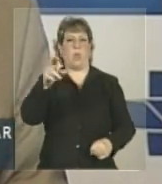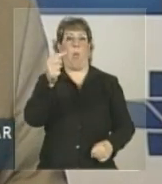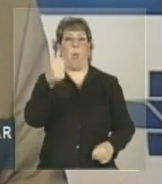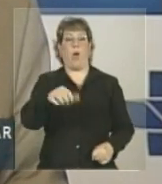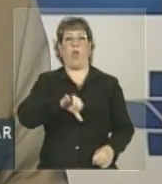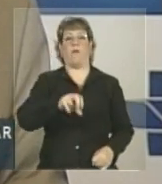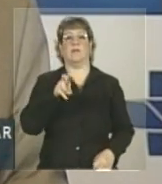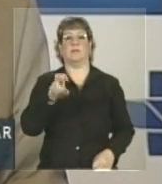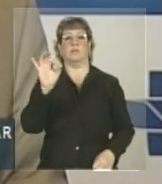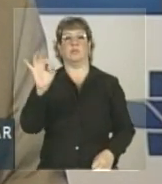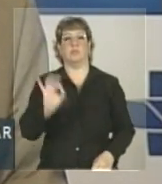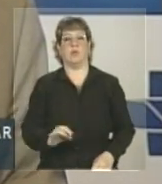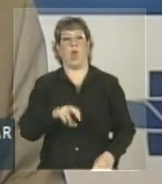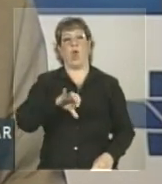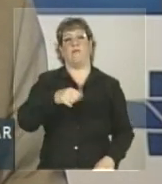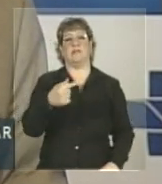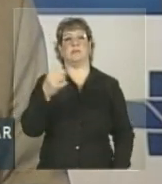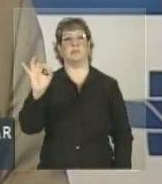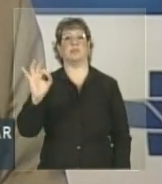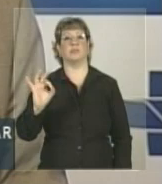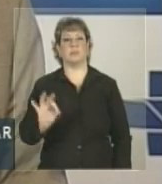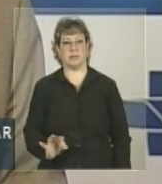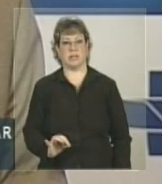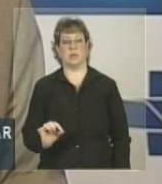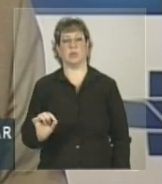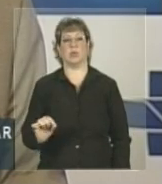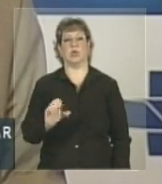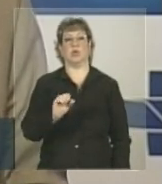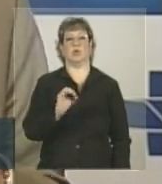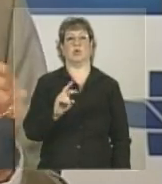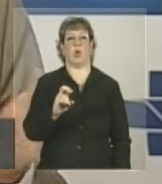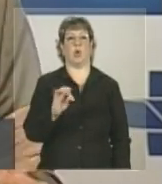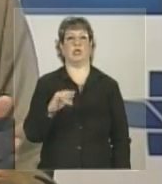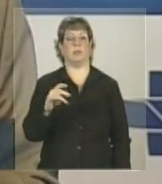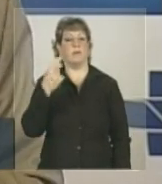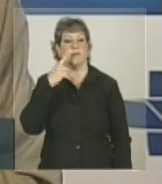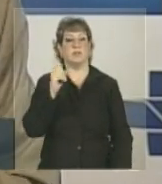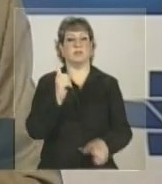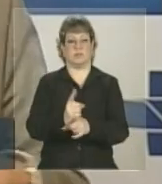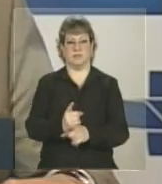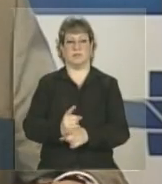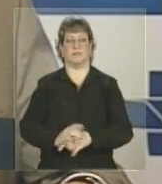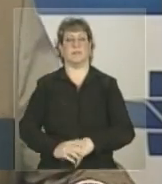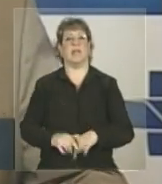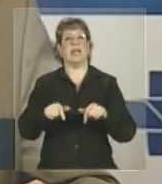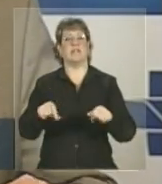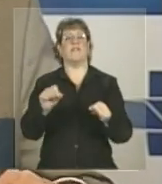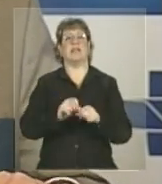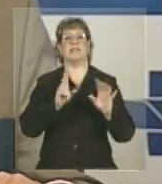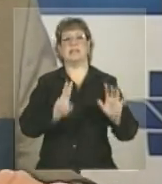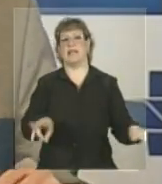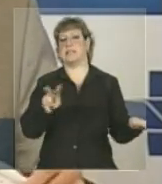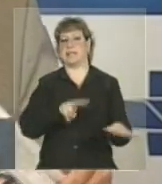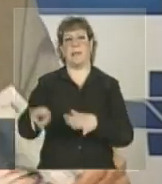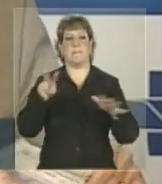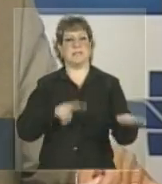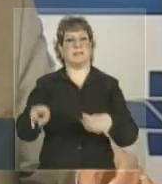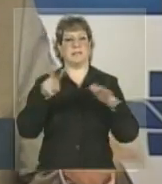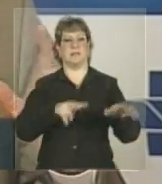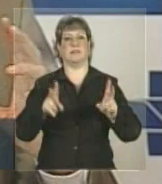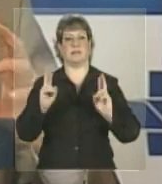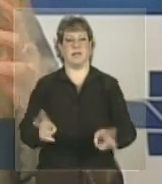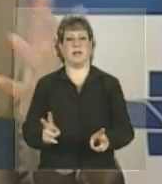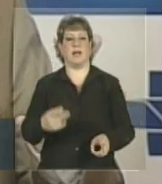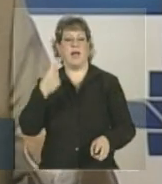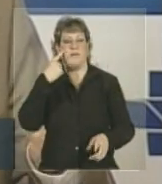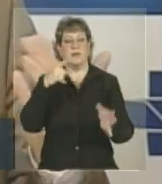quase 95%, 97% dos sorotipos identificados. Então, isso é feito semanalmente, e numa amostra dos vírus,